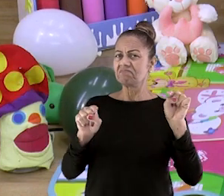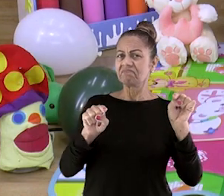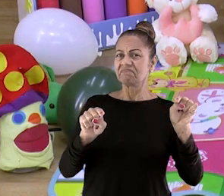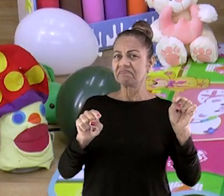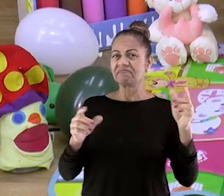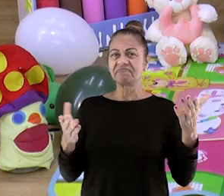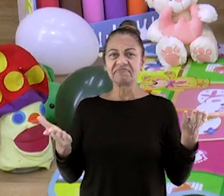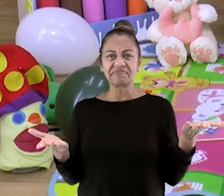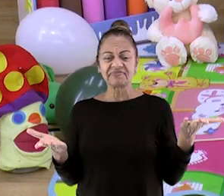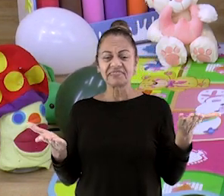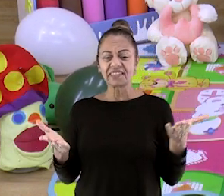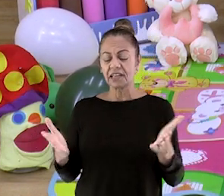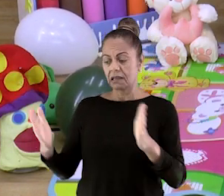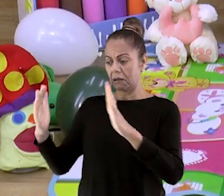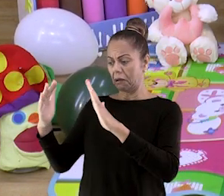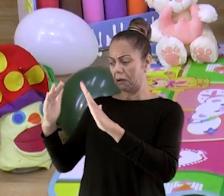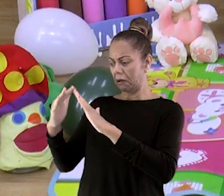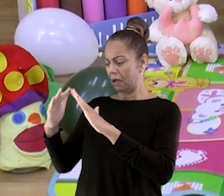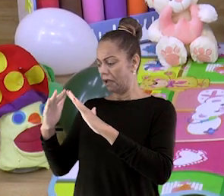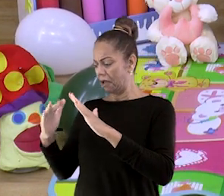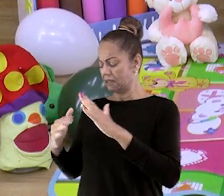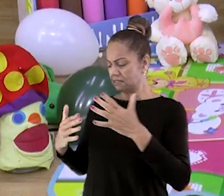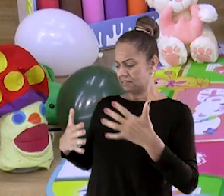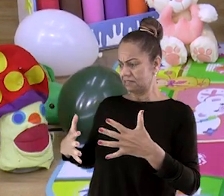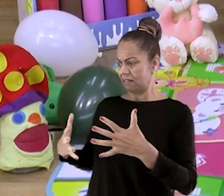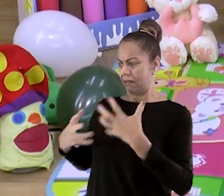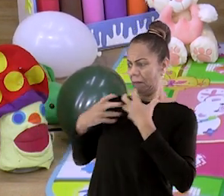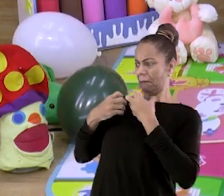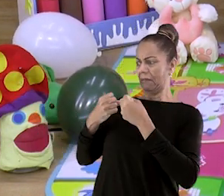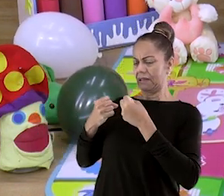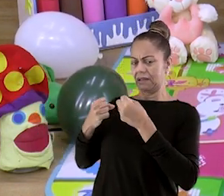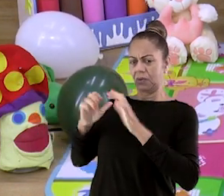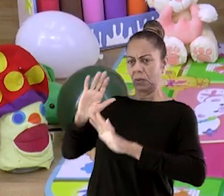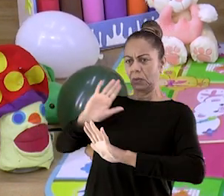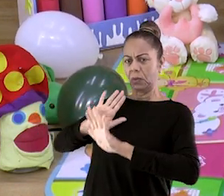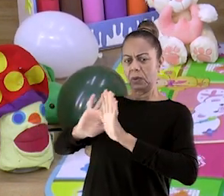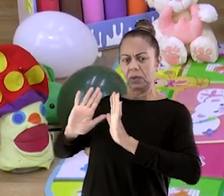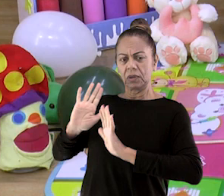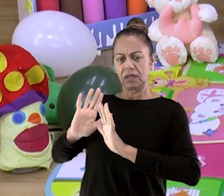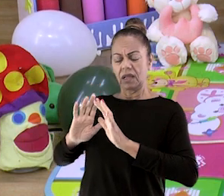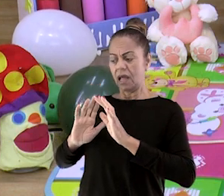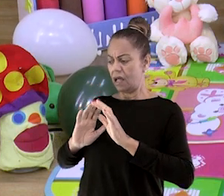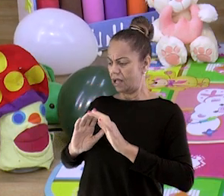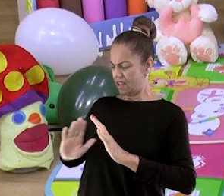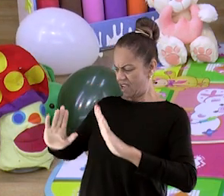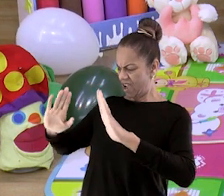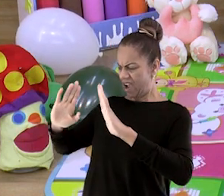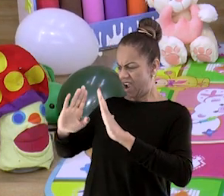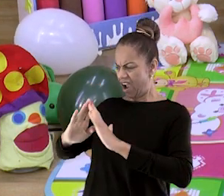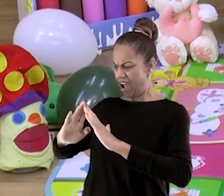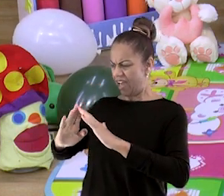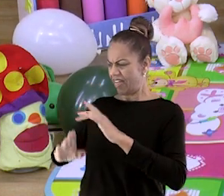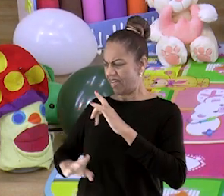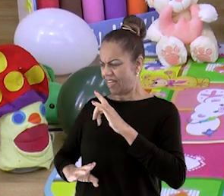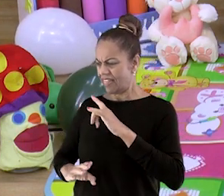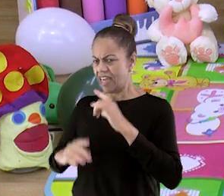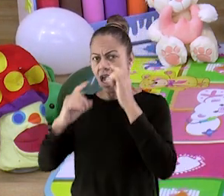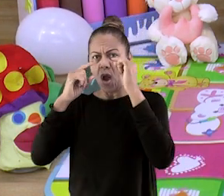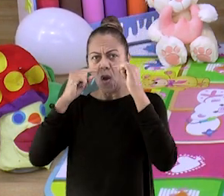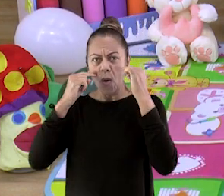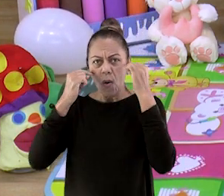lá não vai que essa casa quer me comer ai ai ai tem olho boca